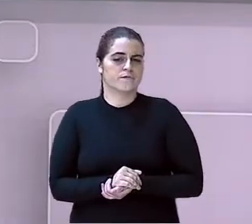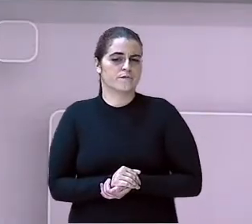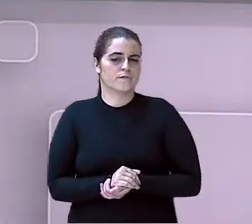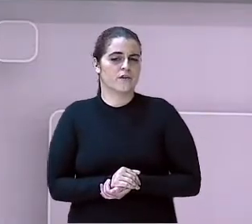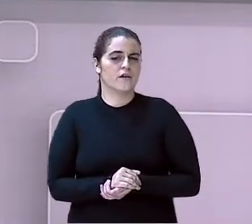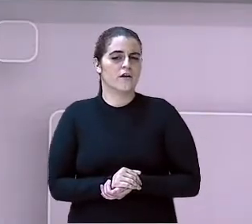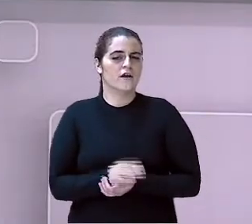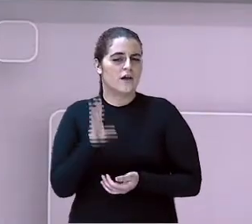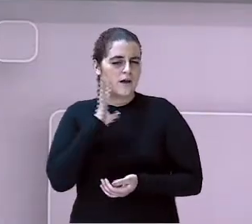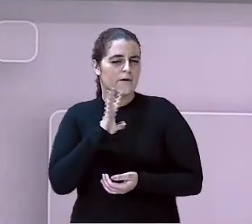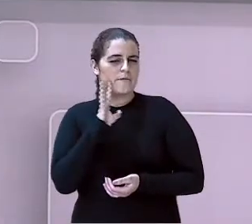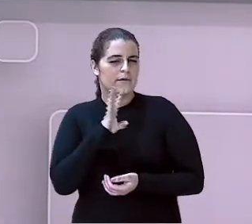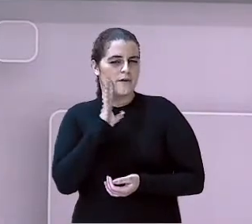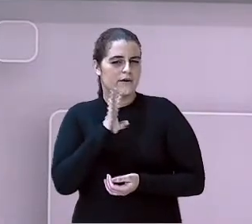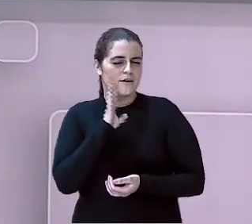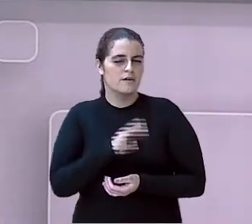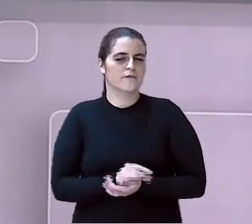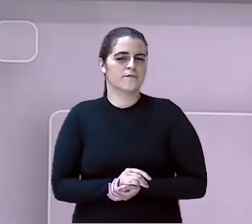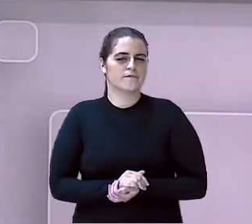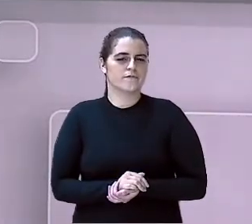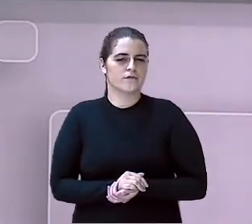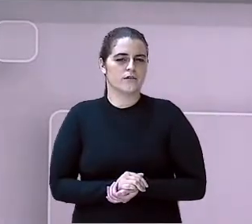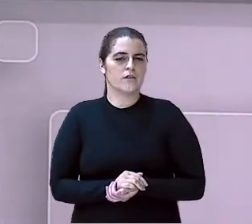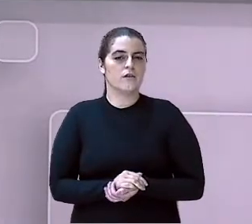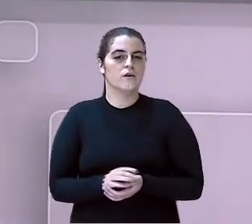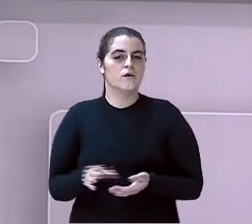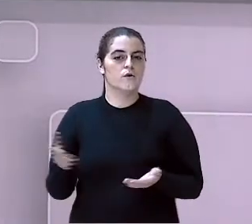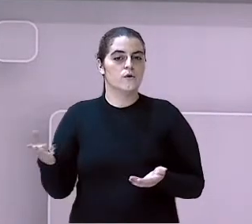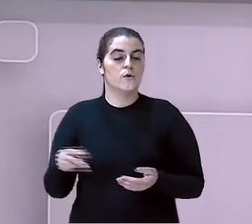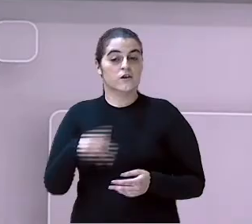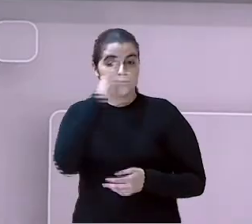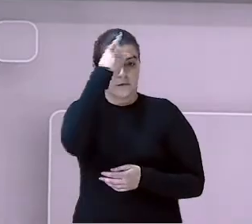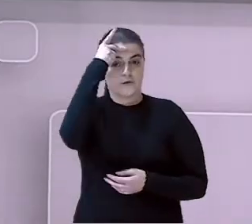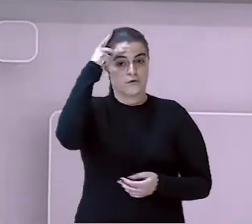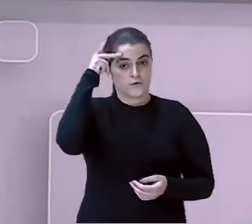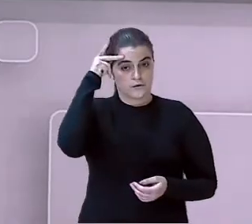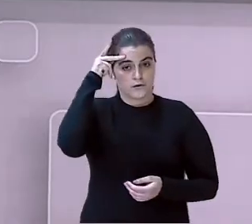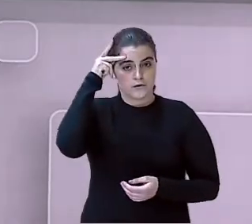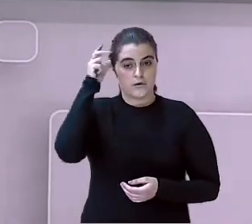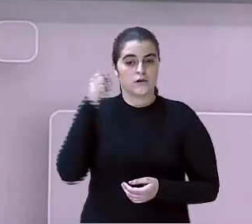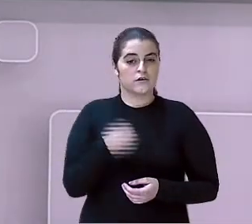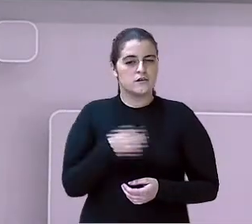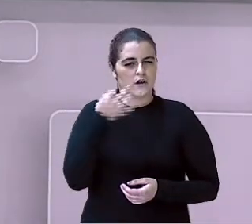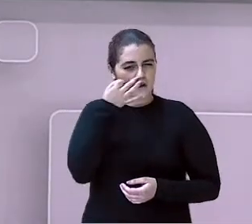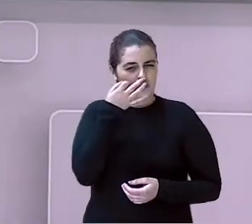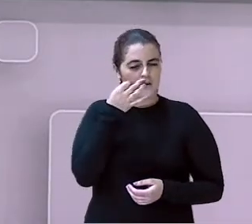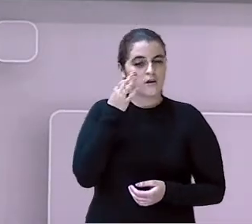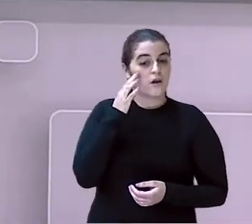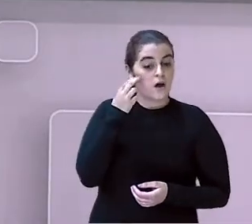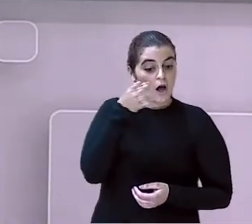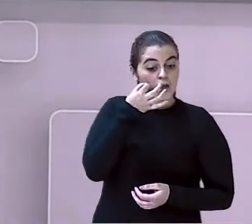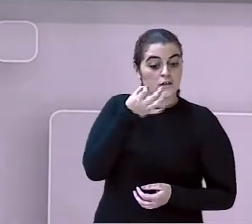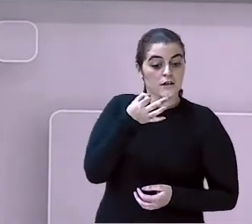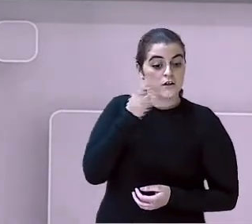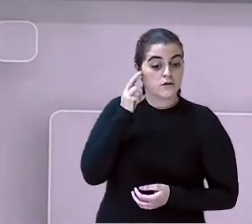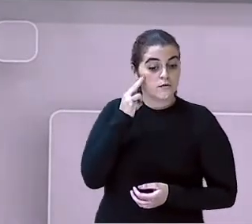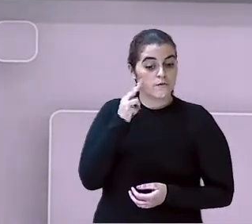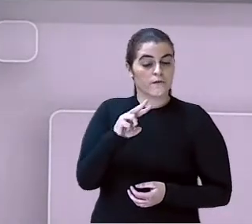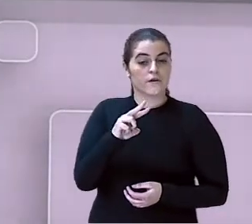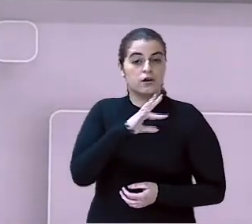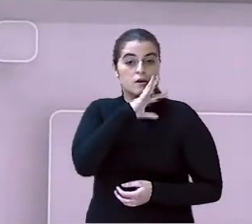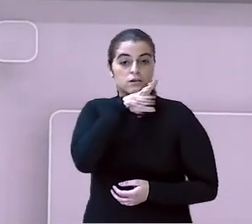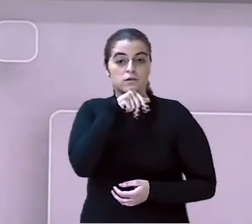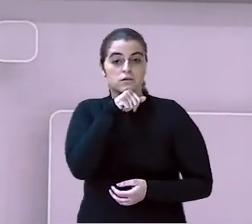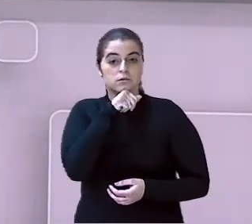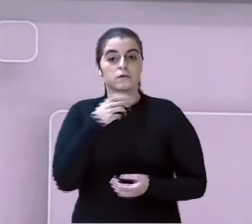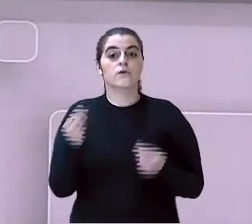né? Então é muito bacana isso que eles têm. Aí, os seres humanos perceberam isso nesses animais. E aí,